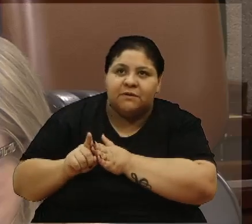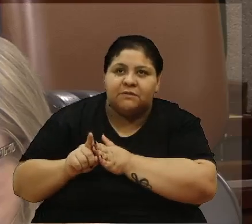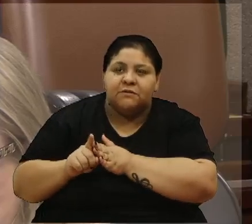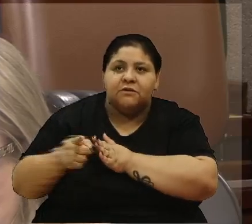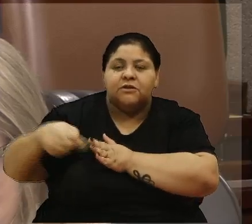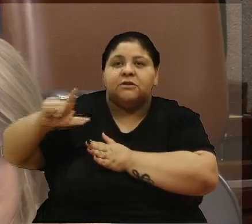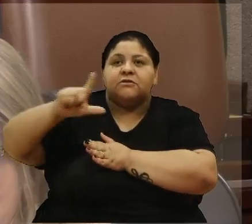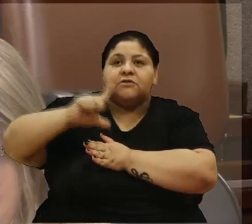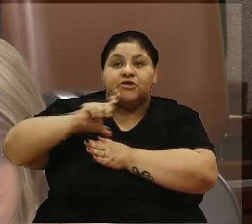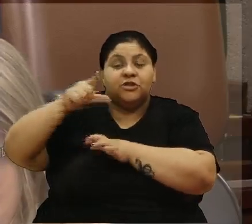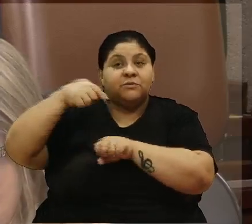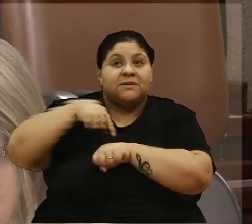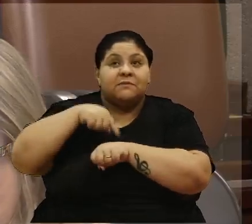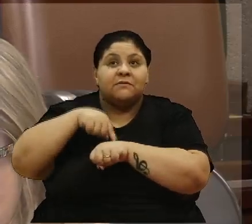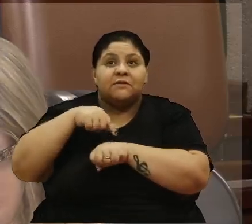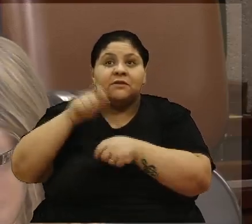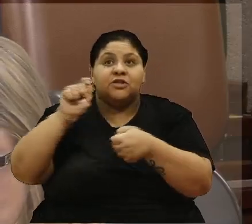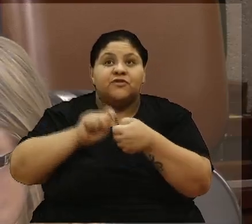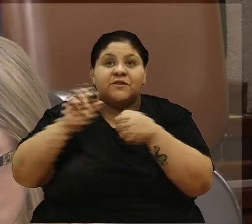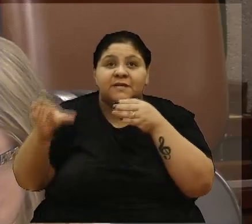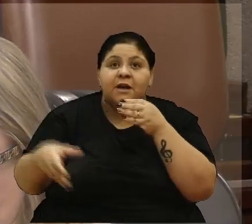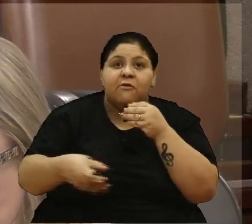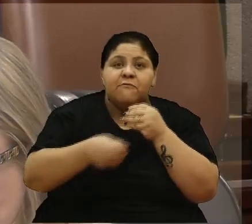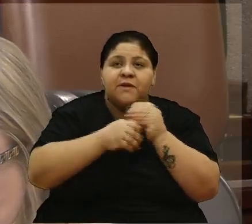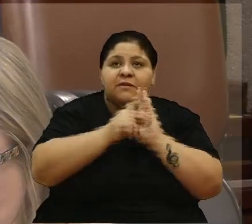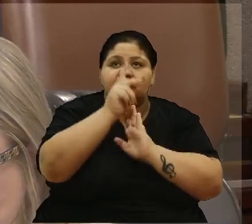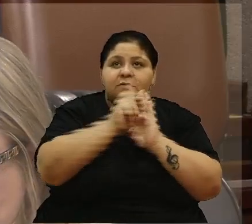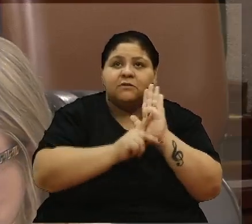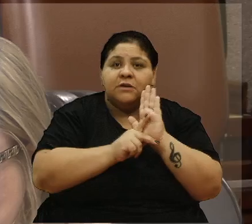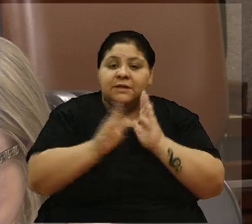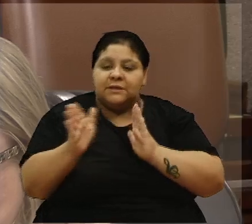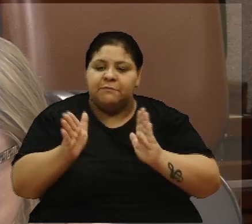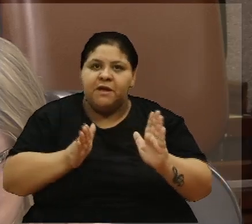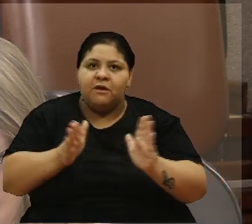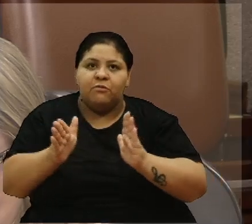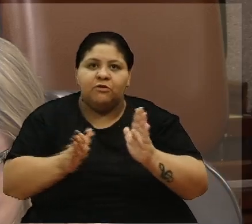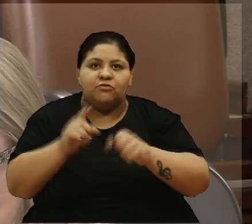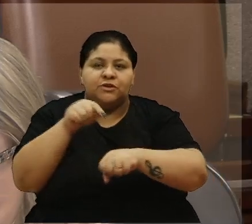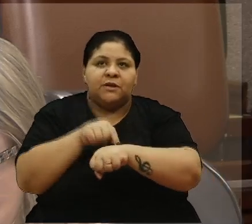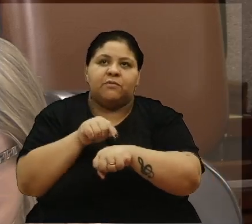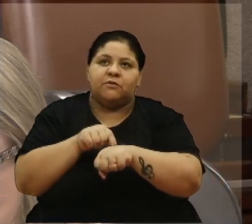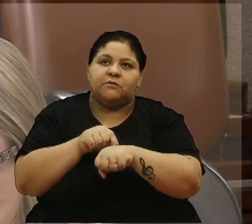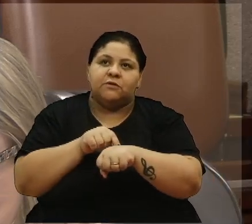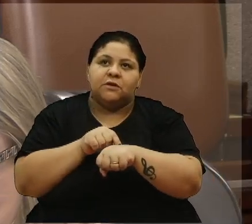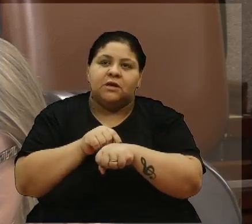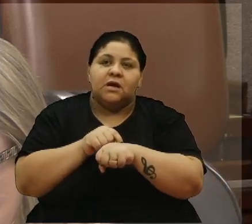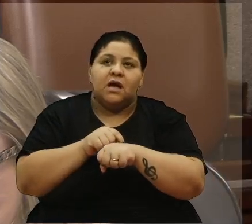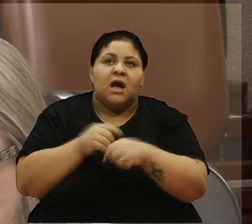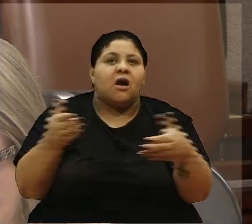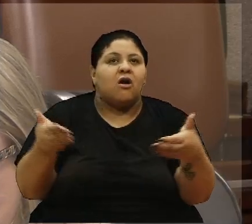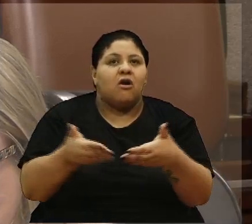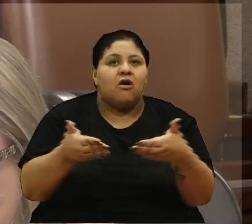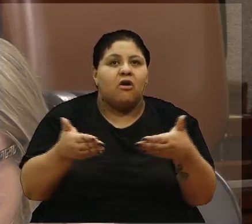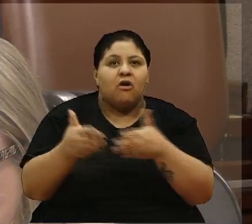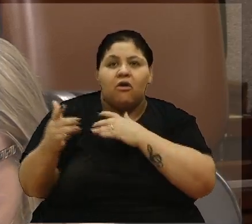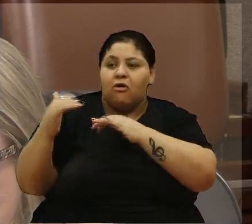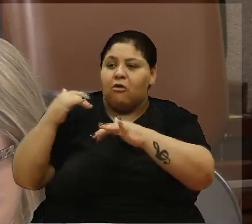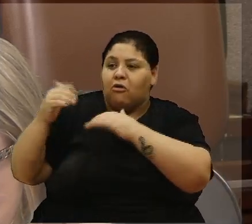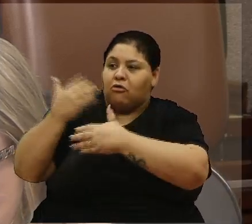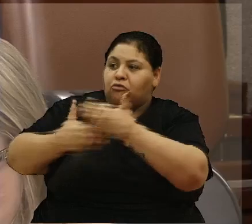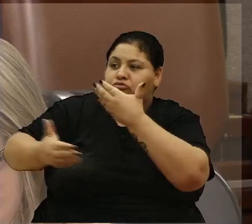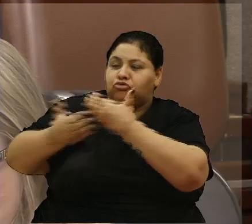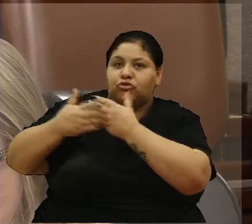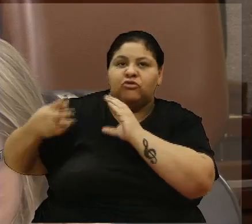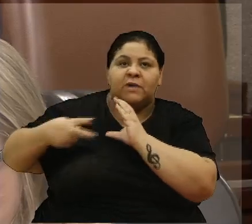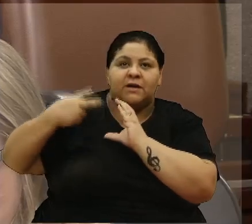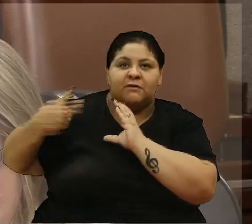nós tivemos tempo de fazer emendas ao projeto nesse período de tempo. Vou lhe pedir porque agora movimenta toda uma